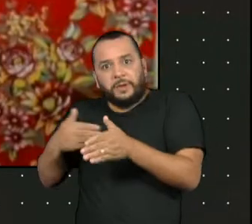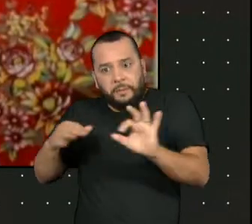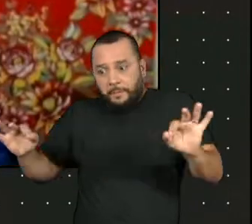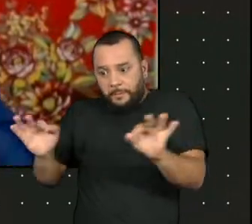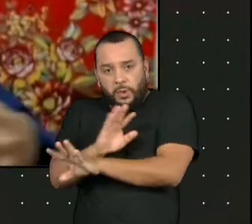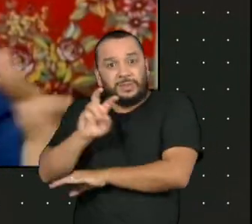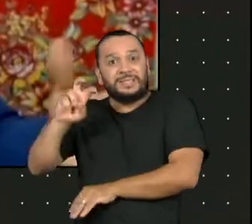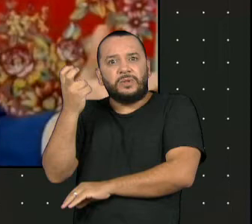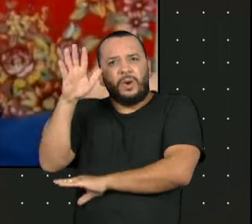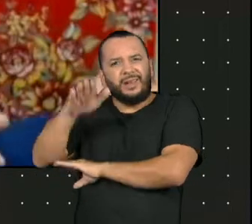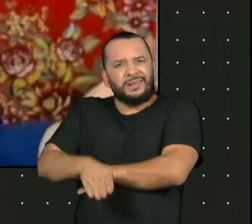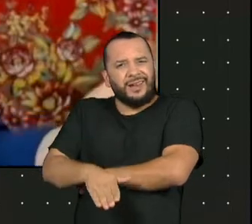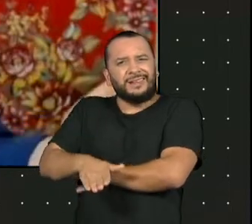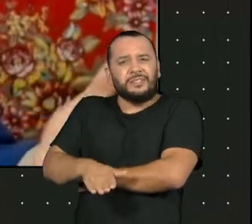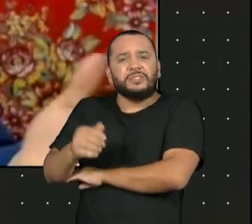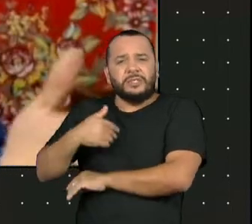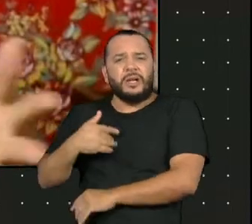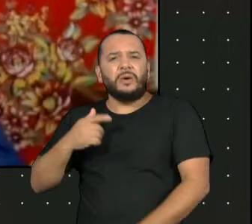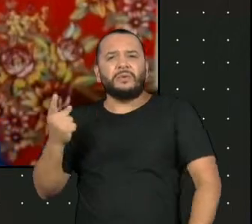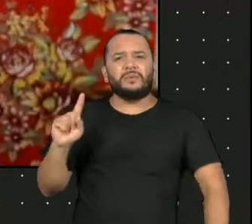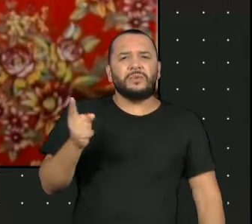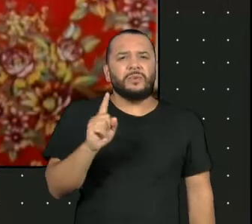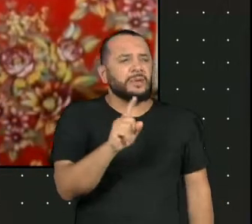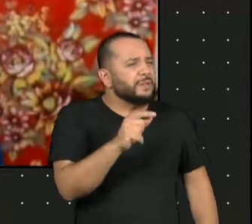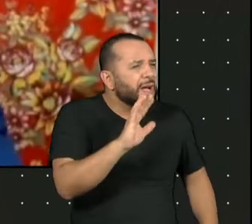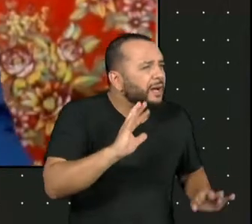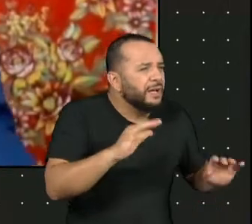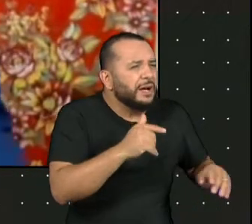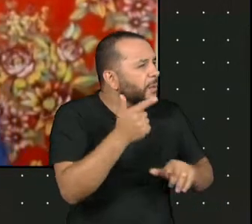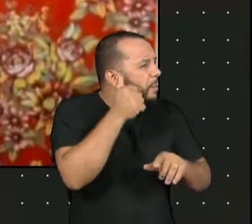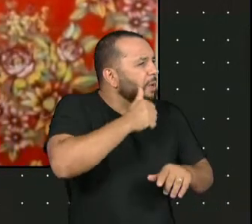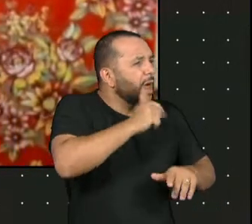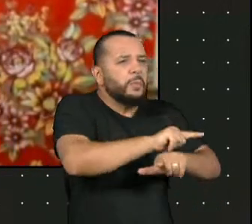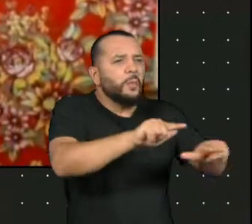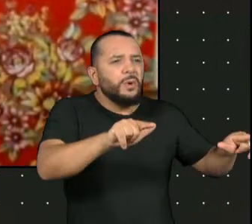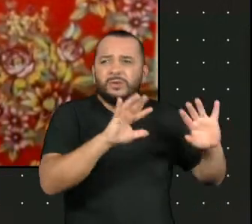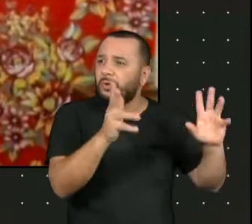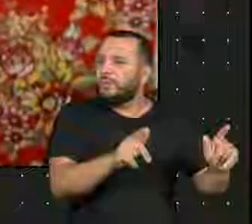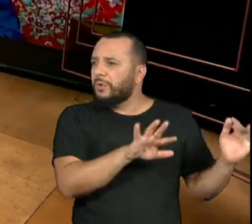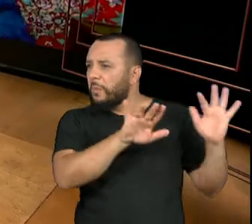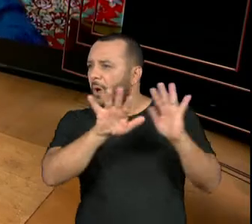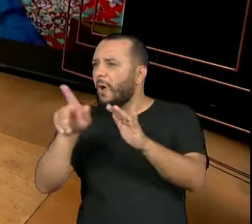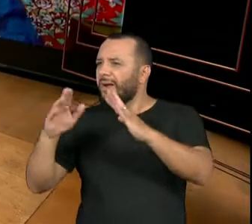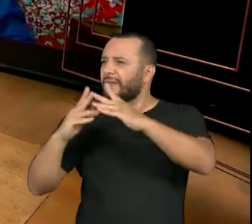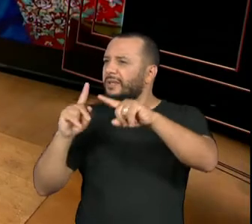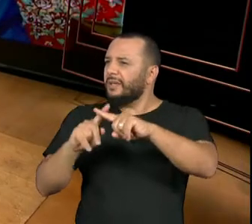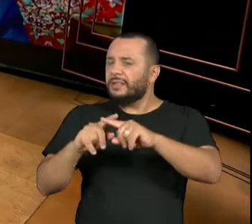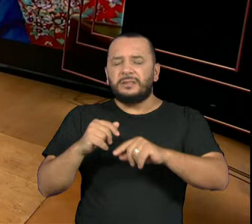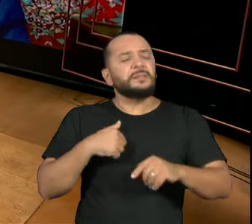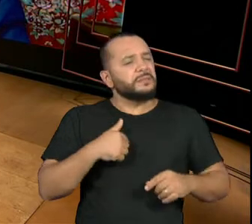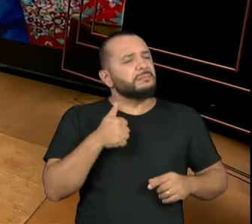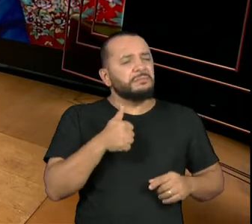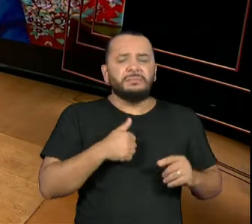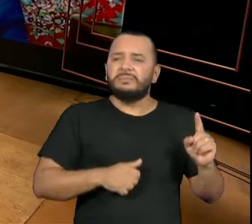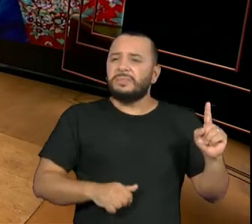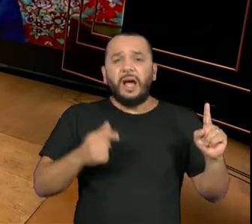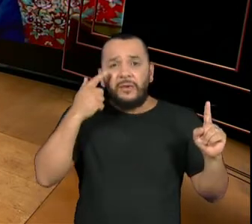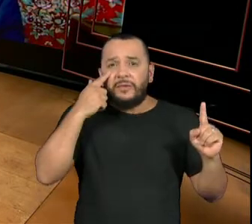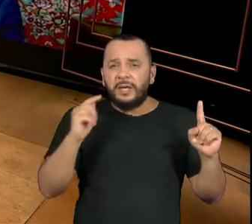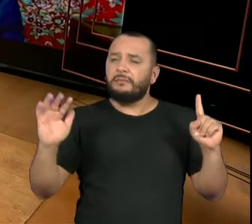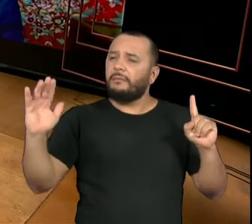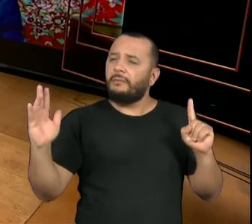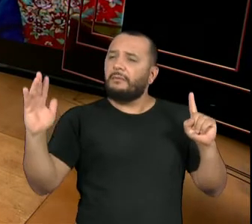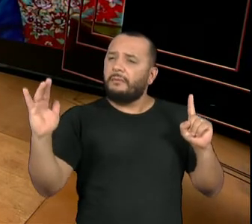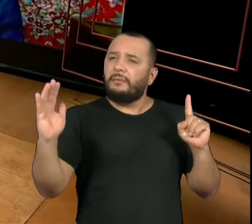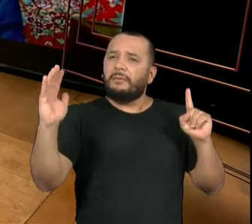horas da tarde, mas já não tinha moça nenhuma por ali, todo mundo na igreja e tal, e de repente começou a chegar, que eles